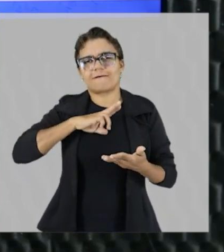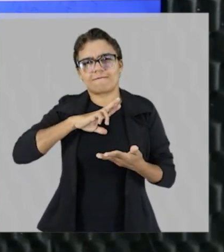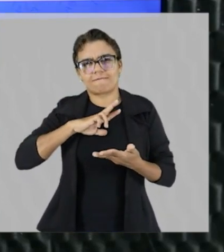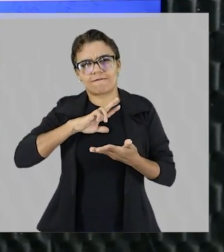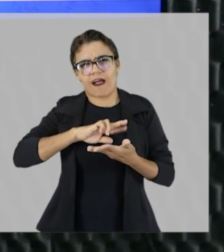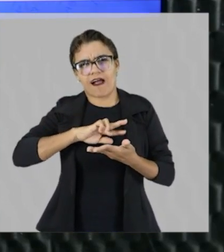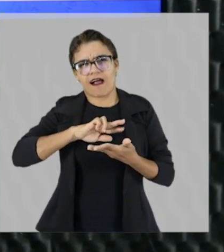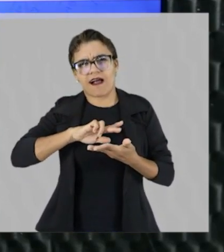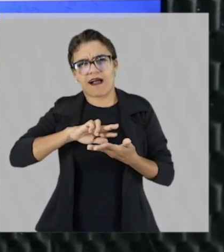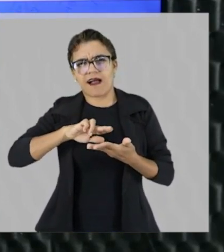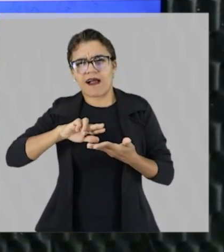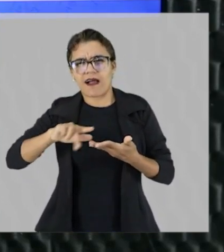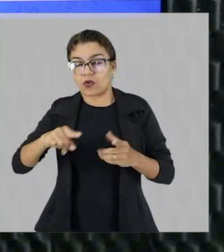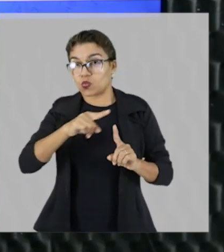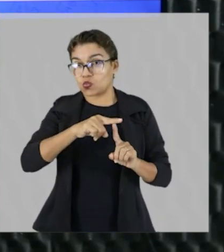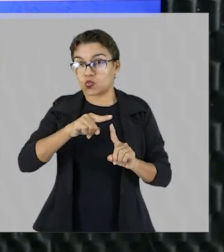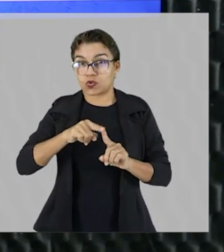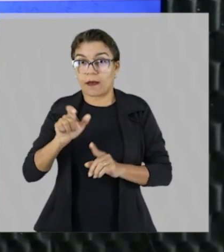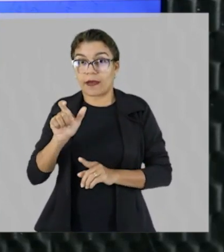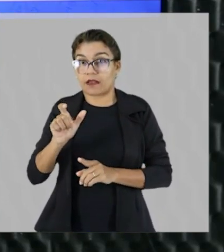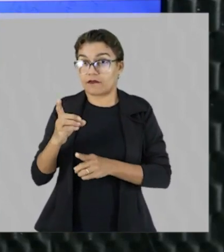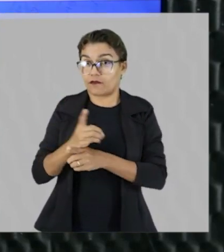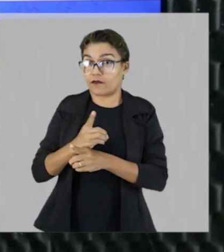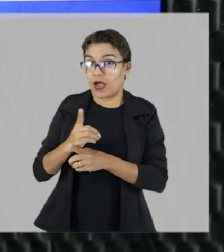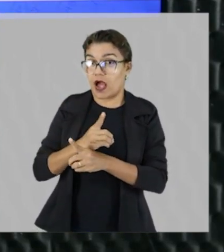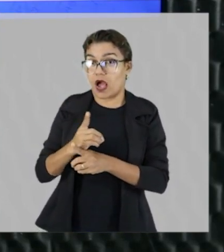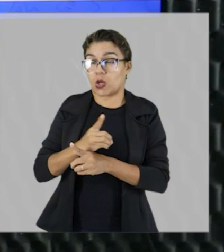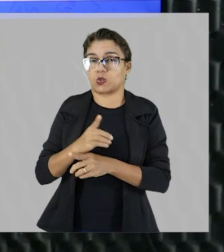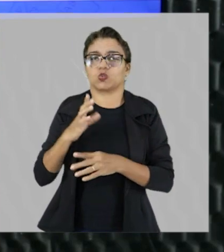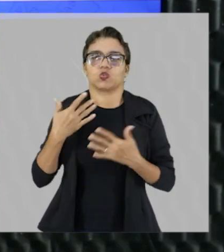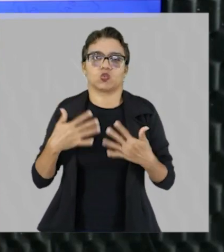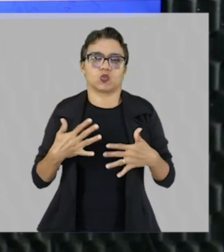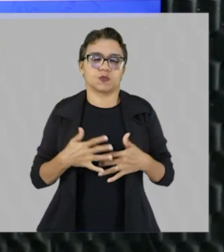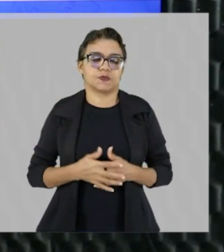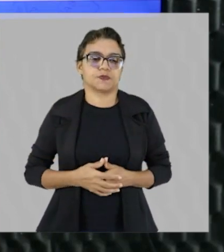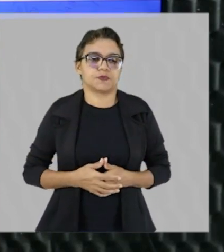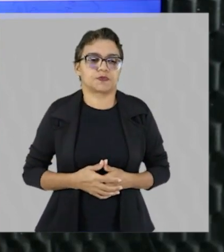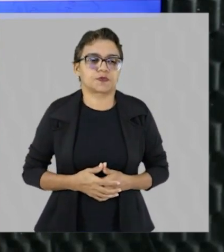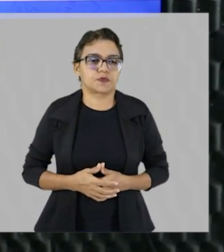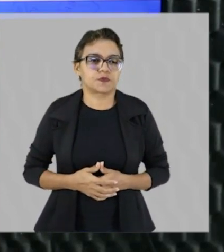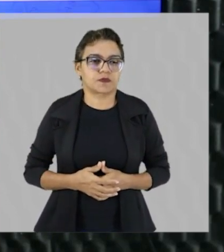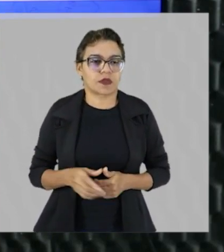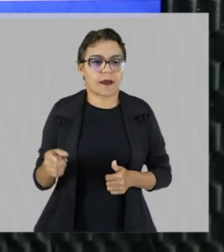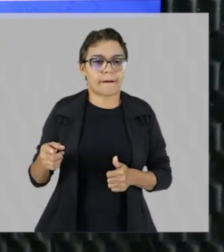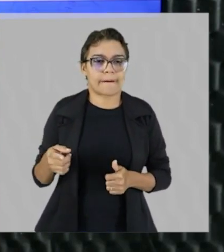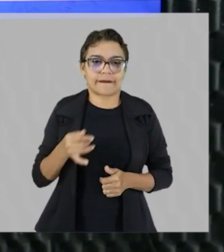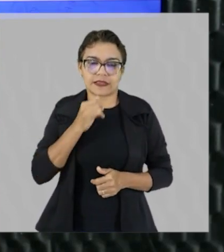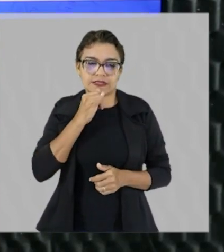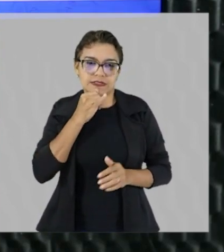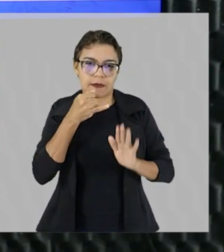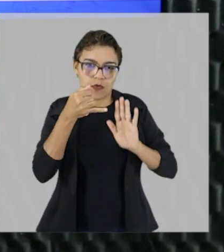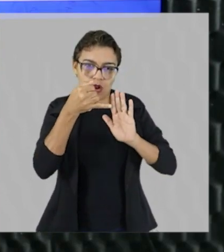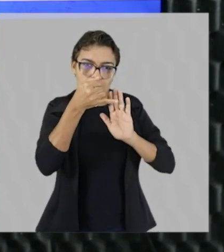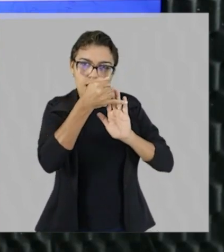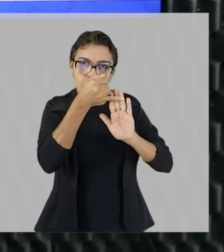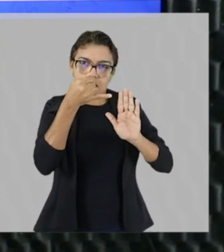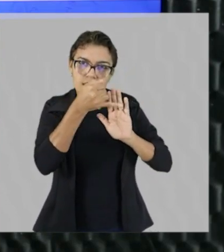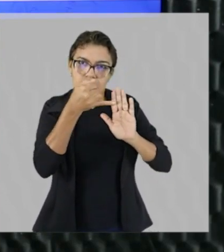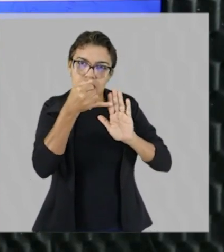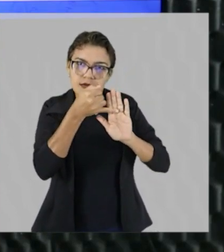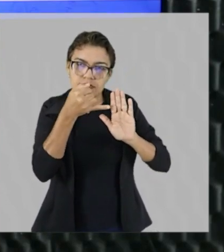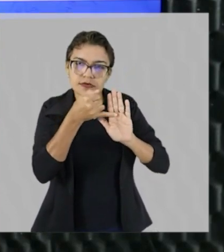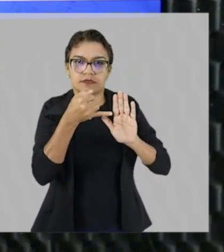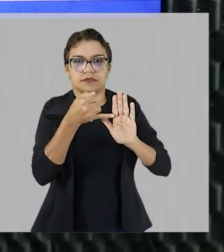diversos, e você procura lá nas nossas aulas de falsos cognatos, tá? Primeiras ou últimas linhas de cada